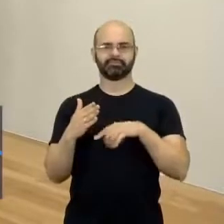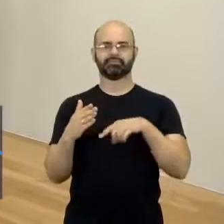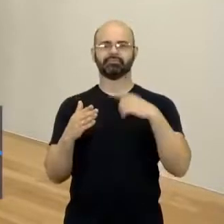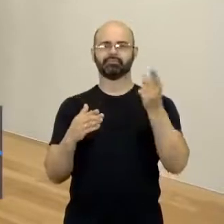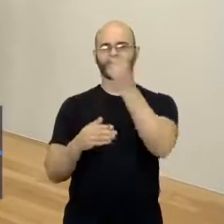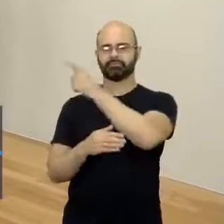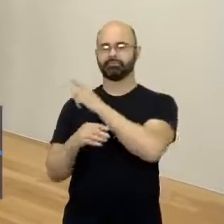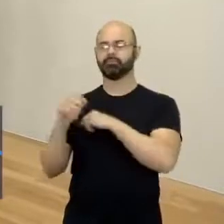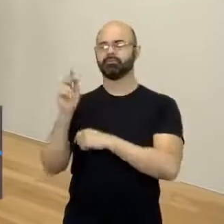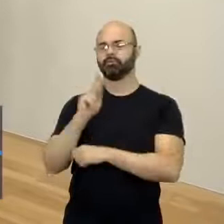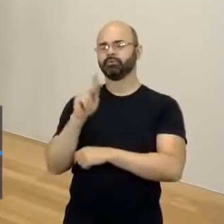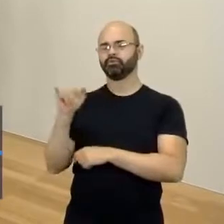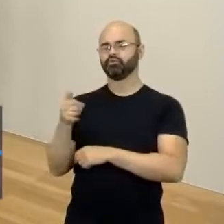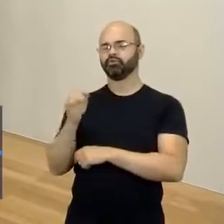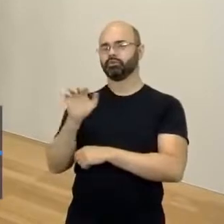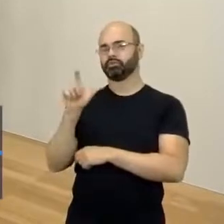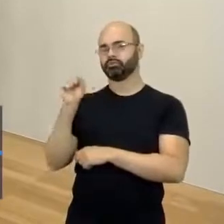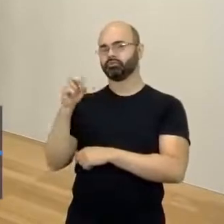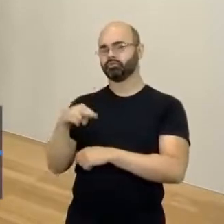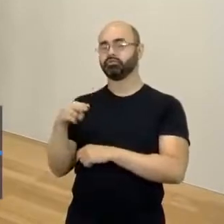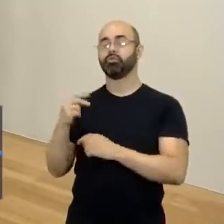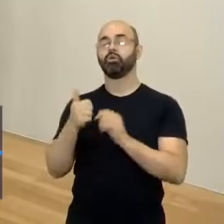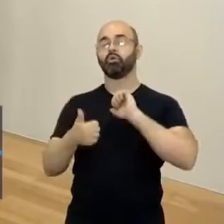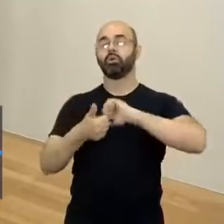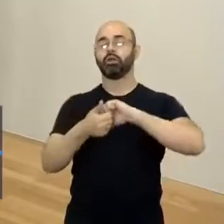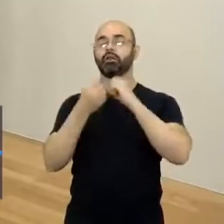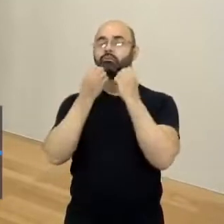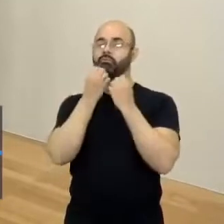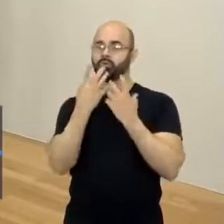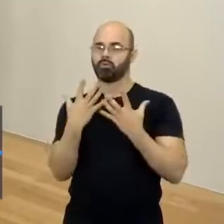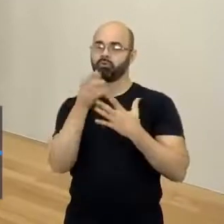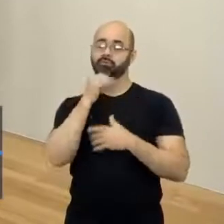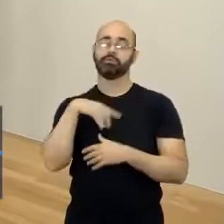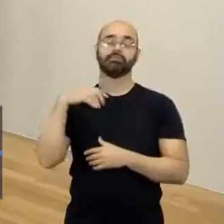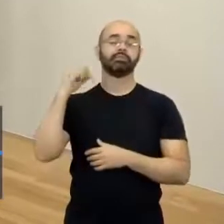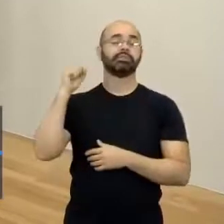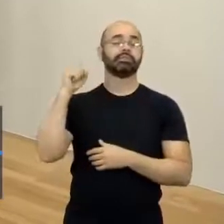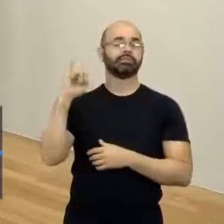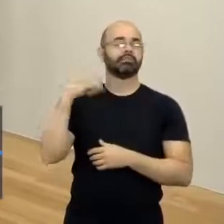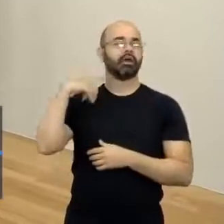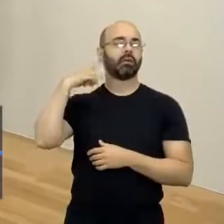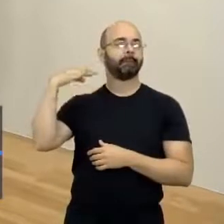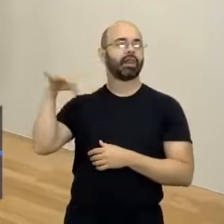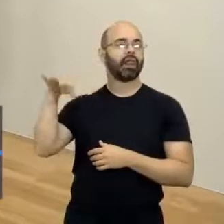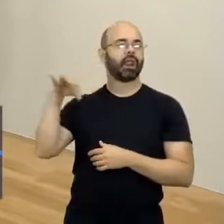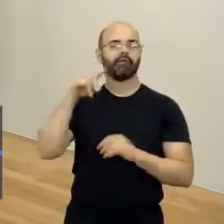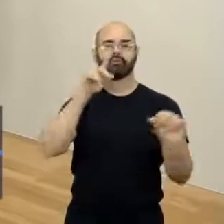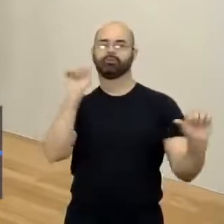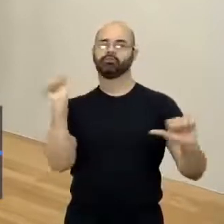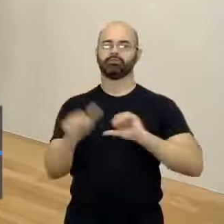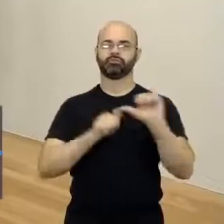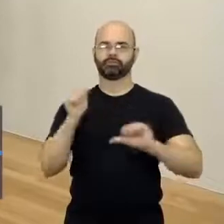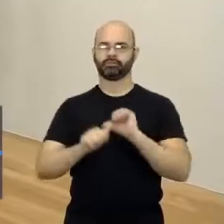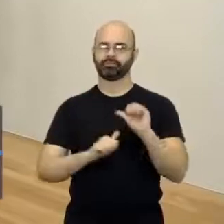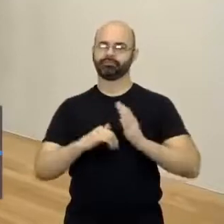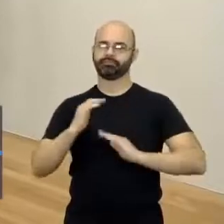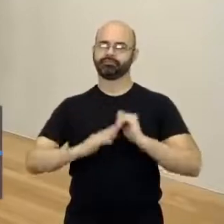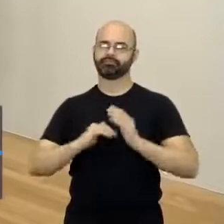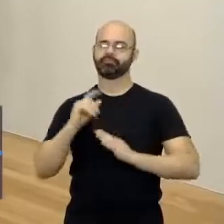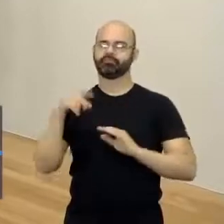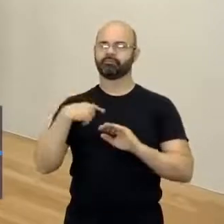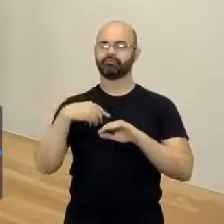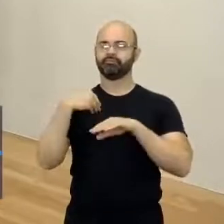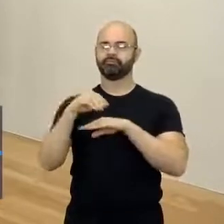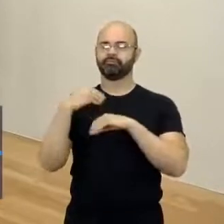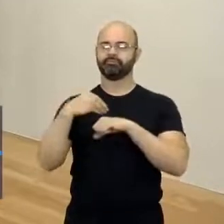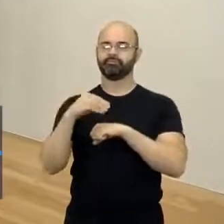com qualidades boas. Toda vez que eu tocar o sino, você vai trocar esta habilidade. Depois eu vou dando as comandas